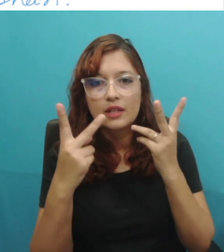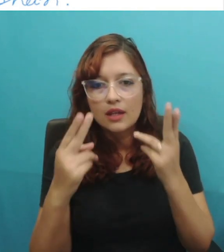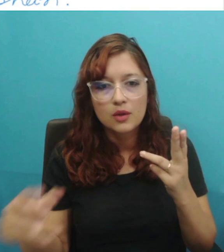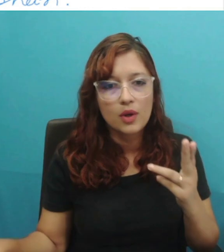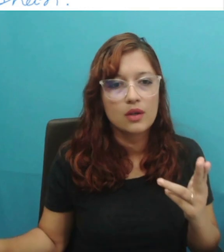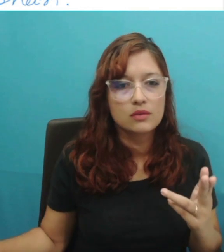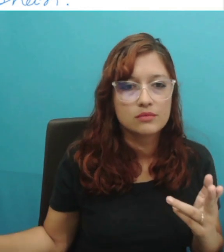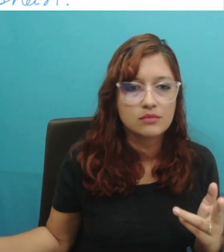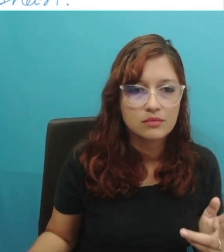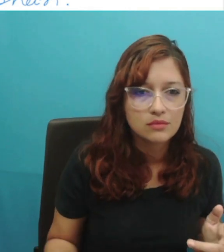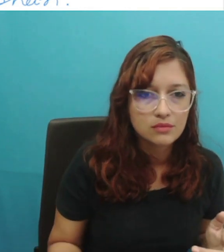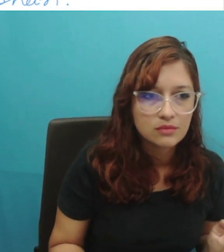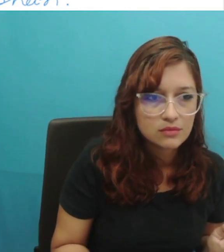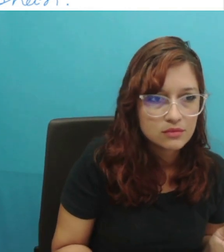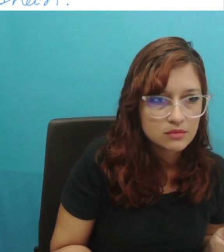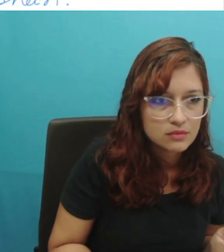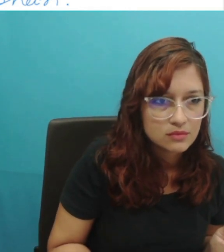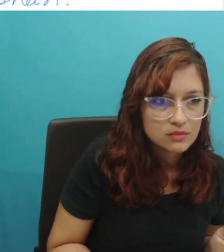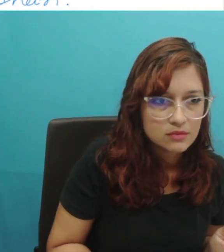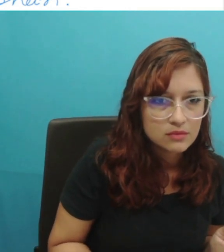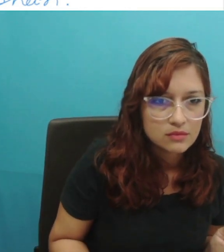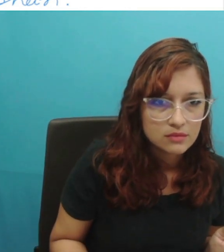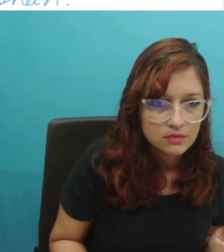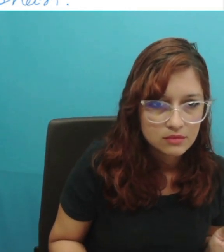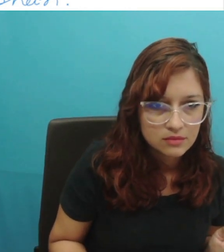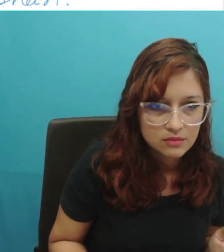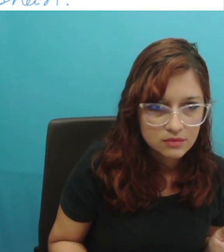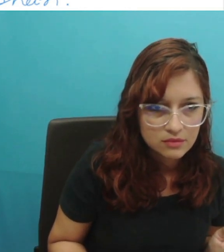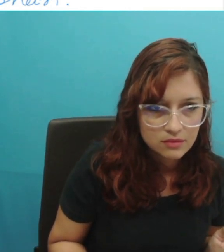Eu comprarei uma roupa nova na Shein.